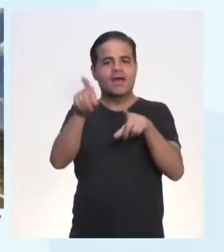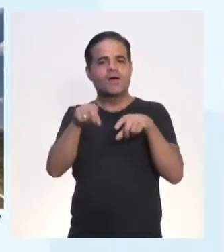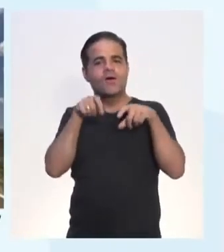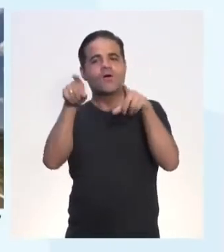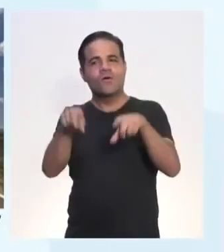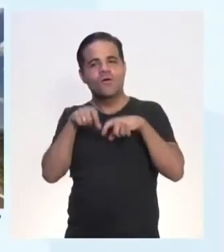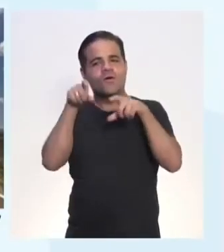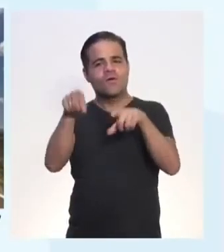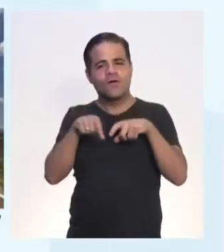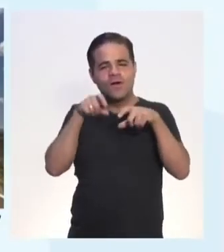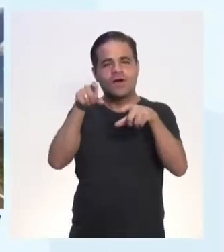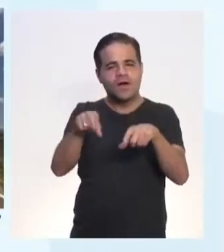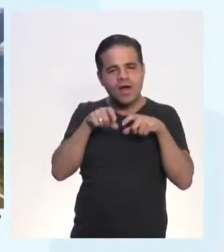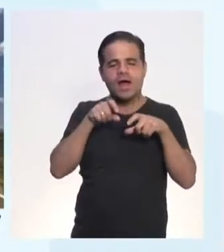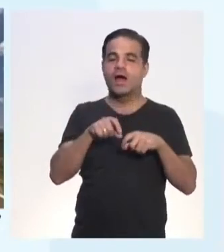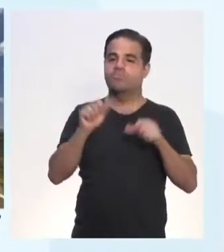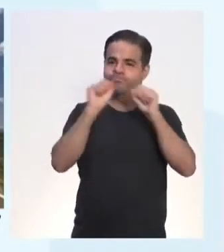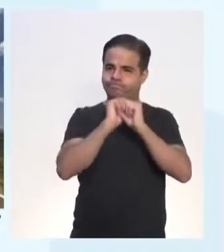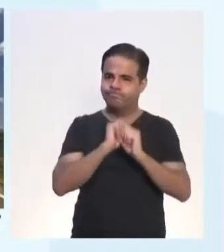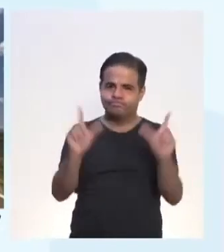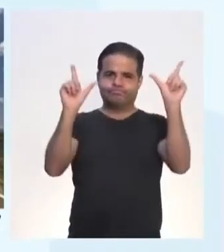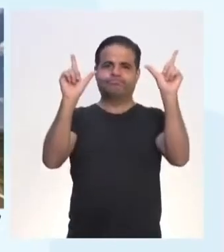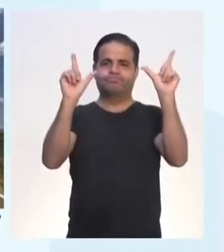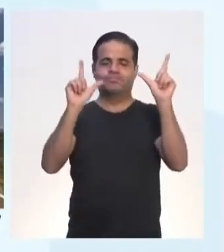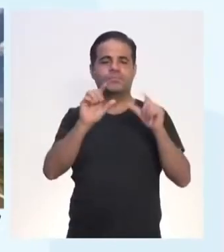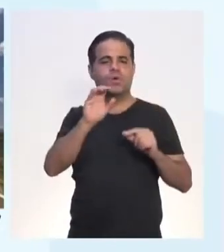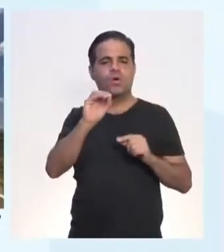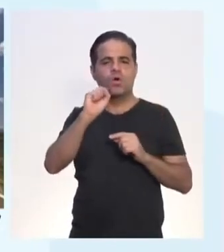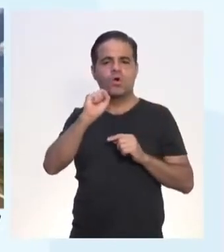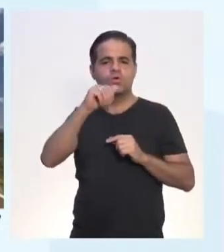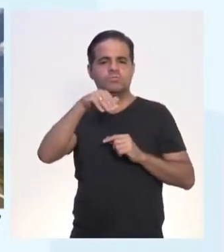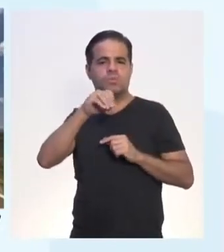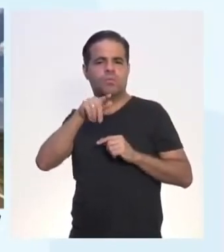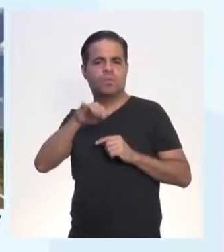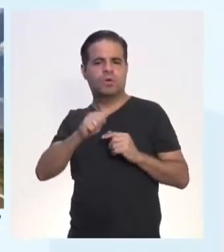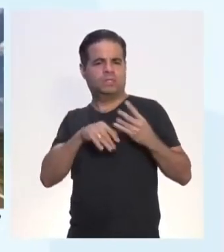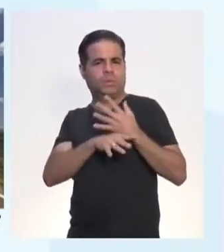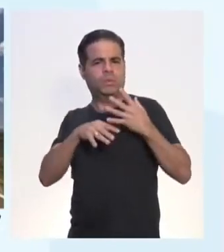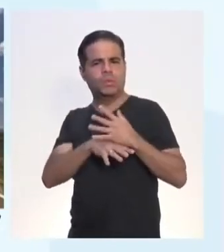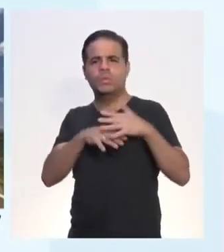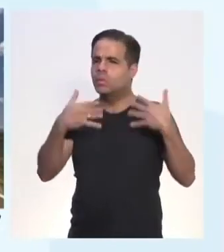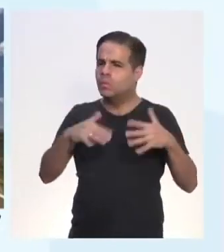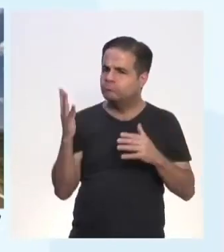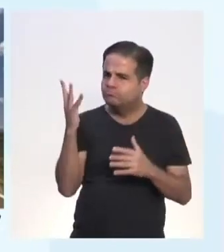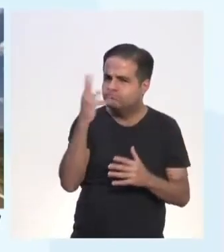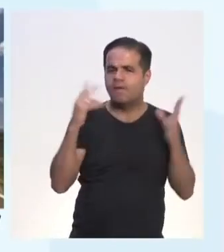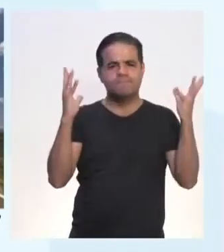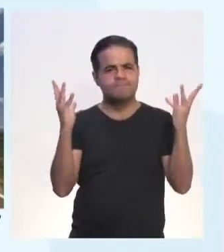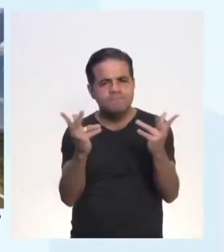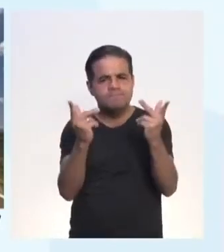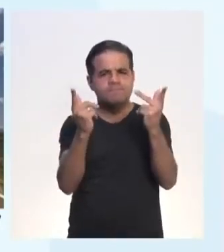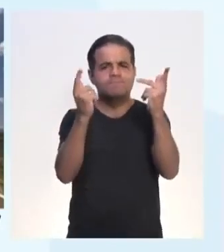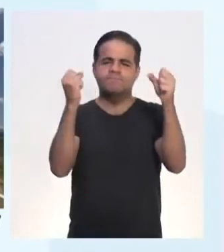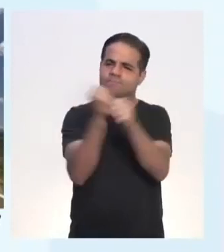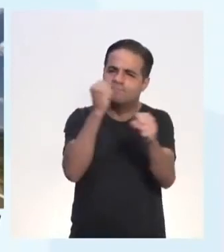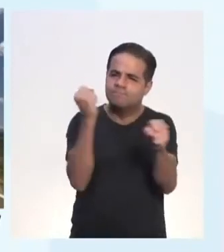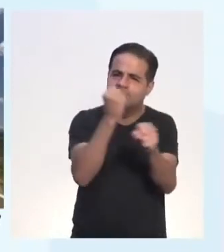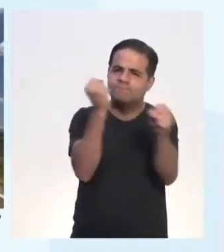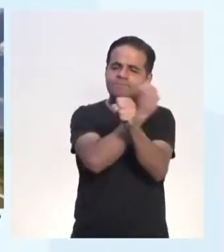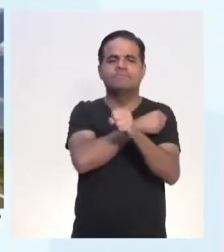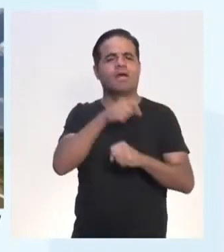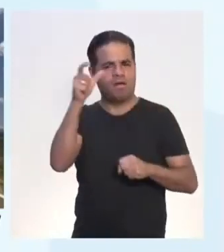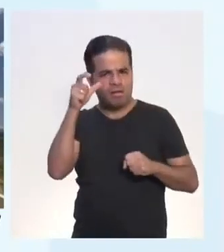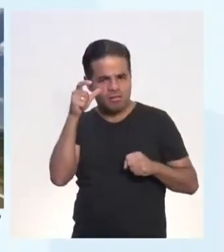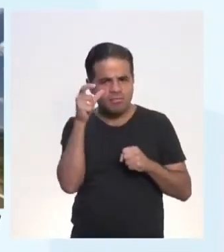A primeira imagem aqui, cosmopolita, né? Uma metrópole, né? Belíssima construção, é